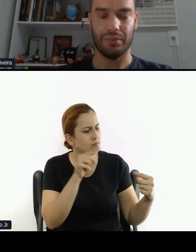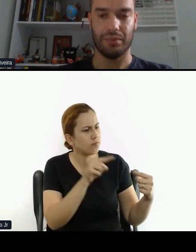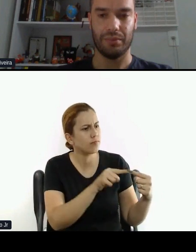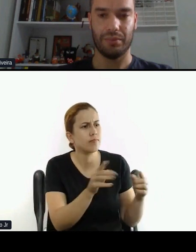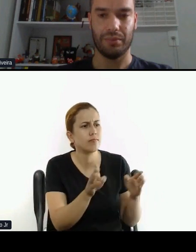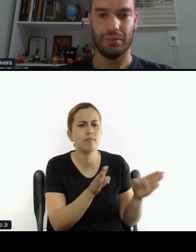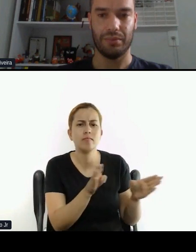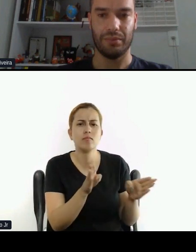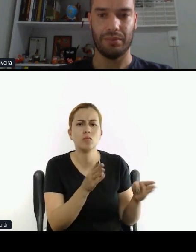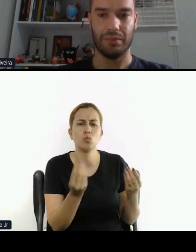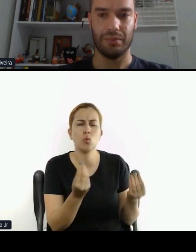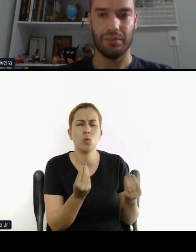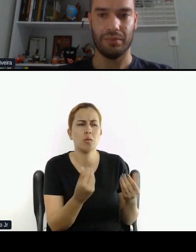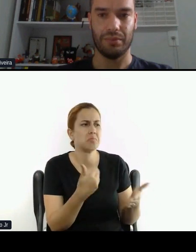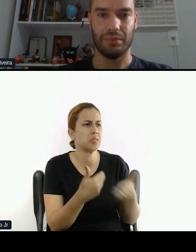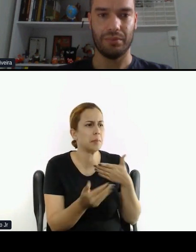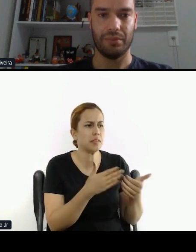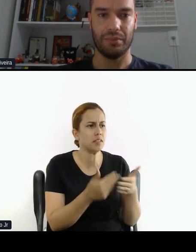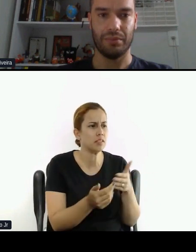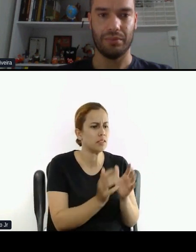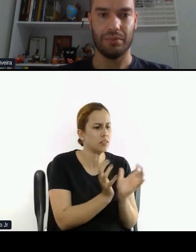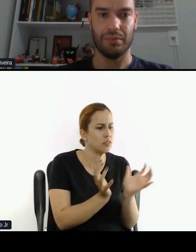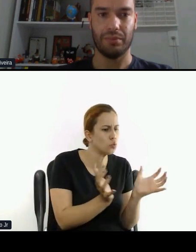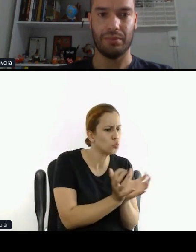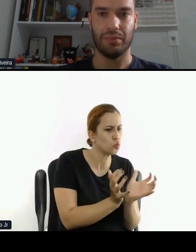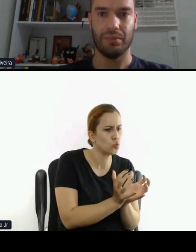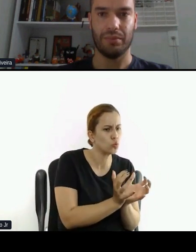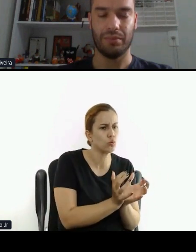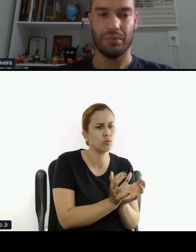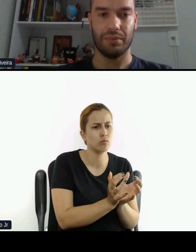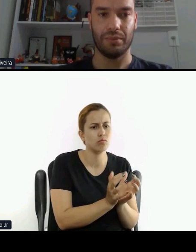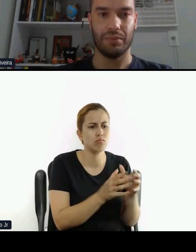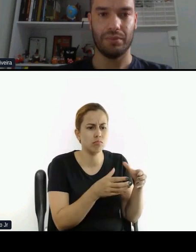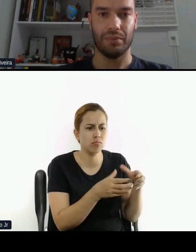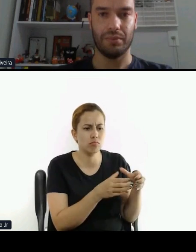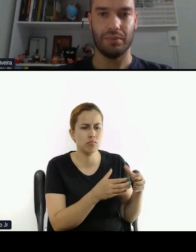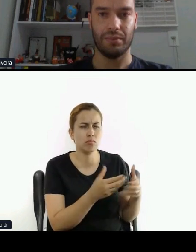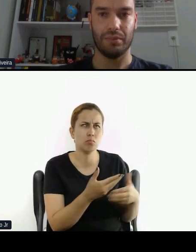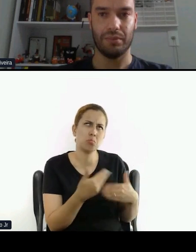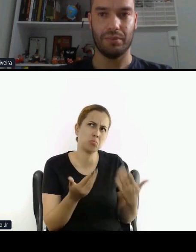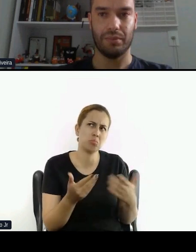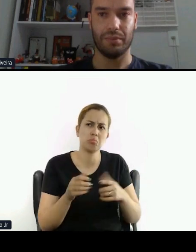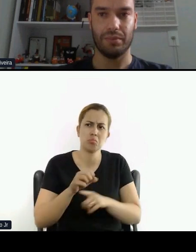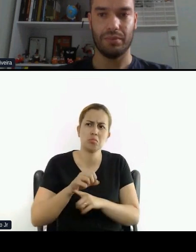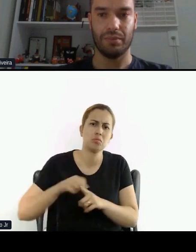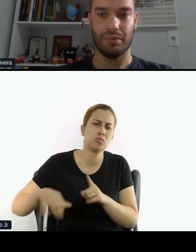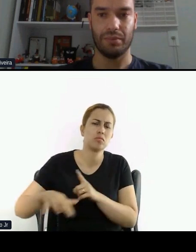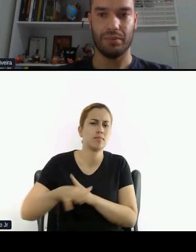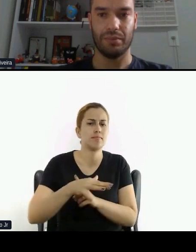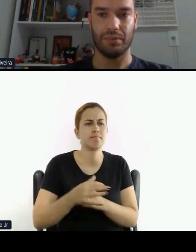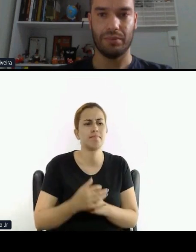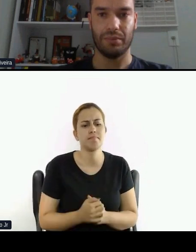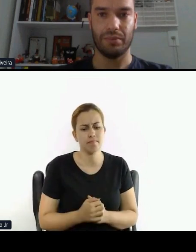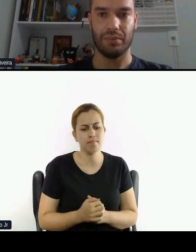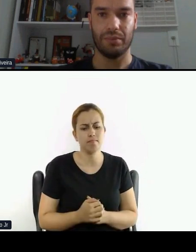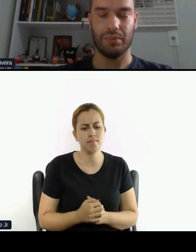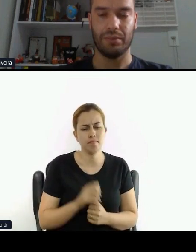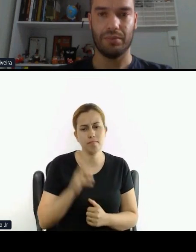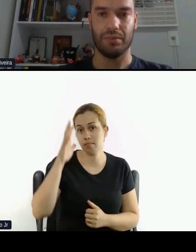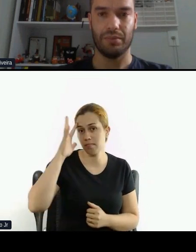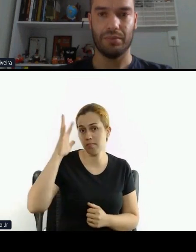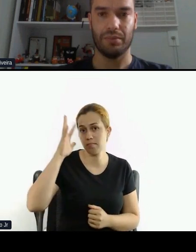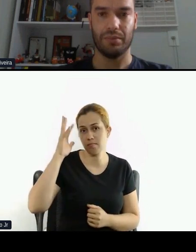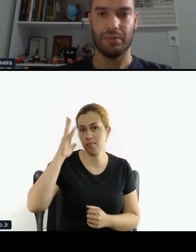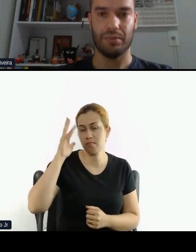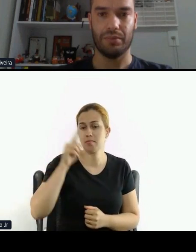seja nas organizações e também na sociedade, né? Eu tenho um pensamento que você precisa de